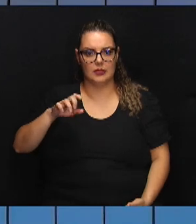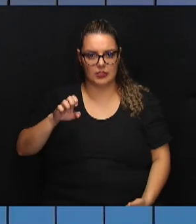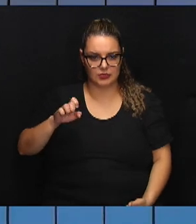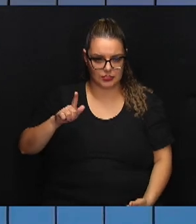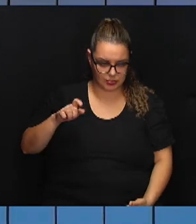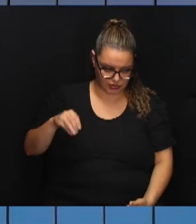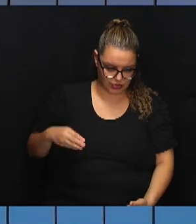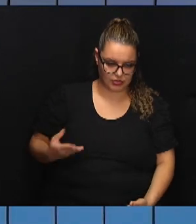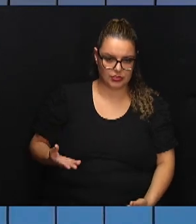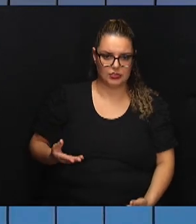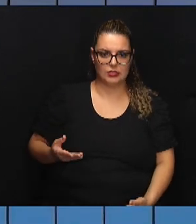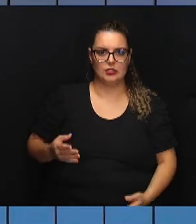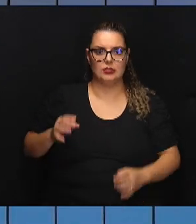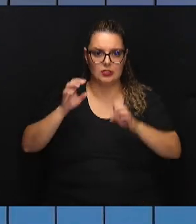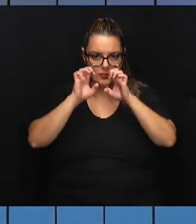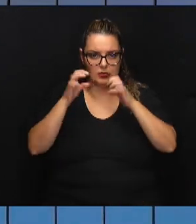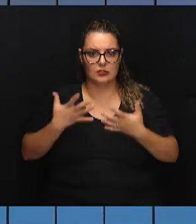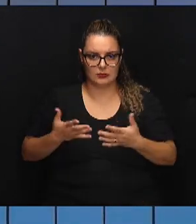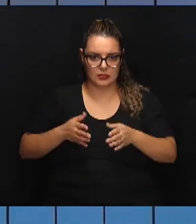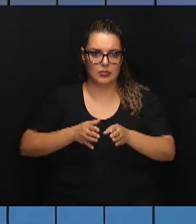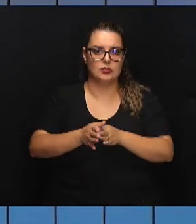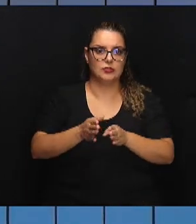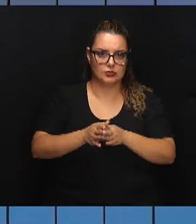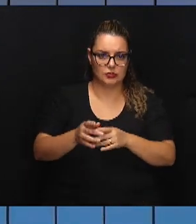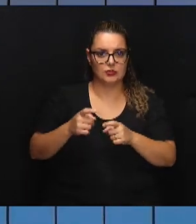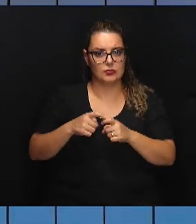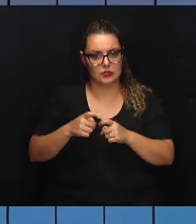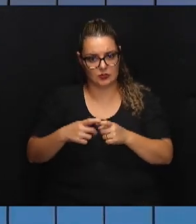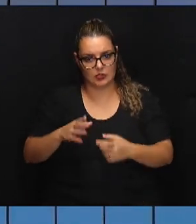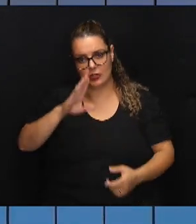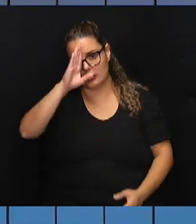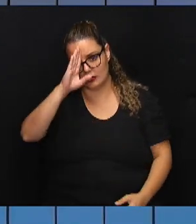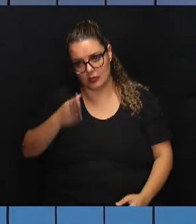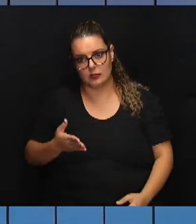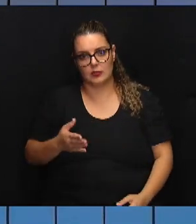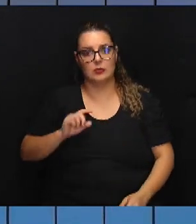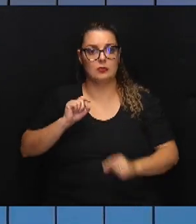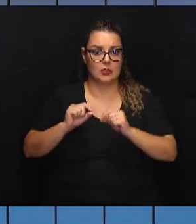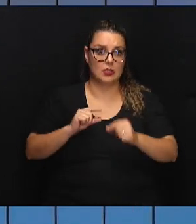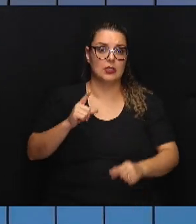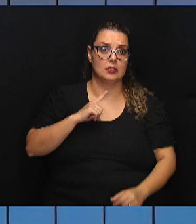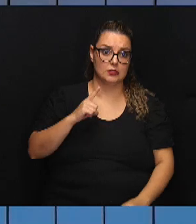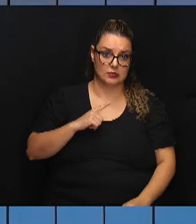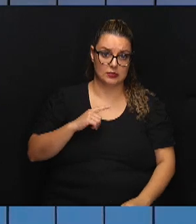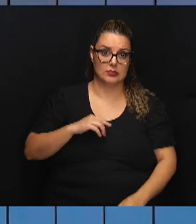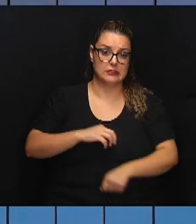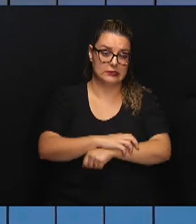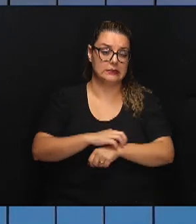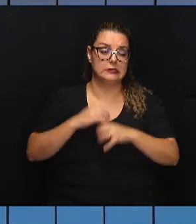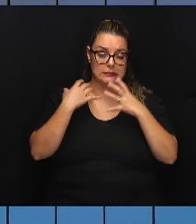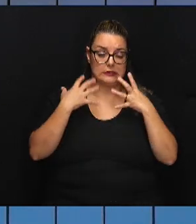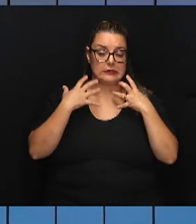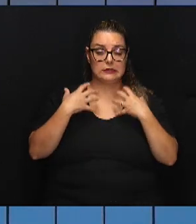nariz, eu sei que ela é bem recomendada pelos médicos, principalmente para quem tem bastante crise alérgica, né?